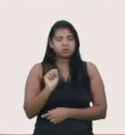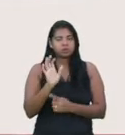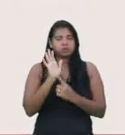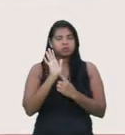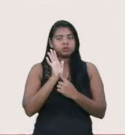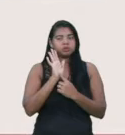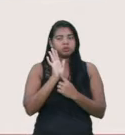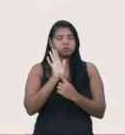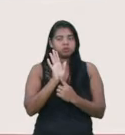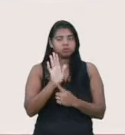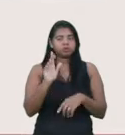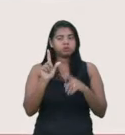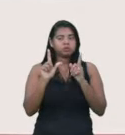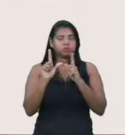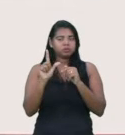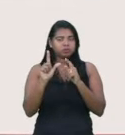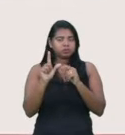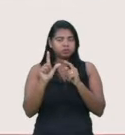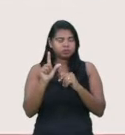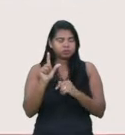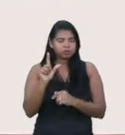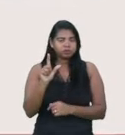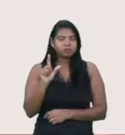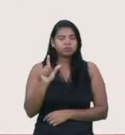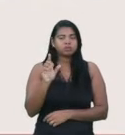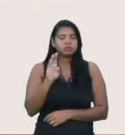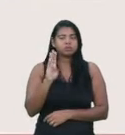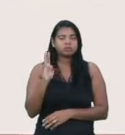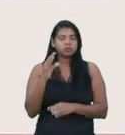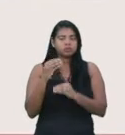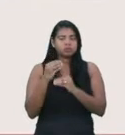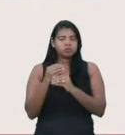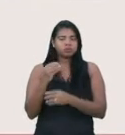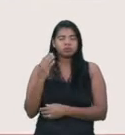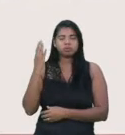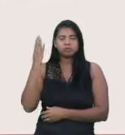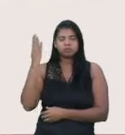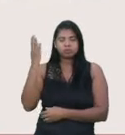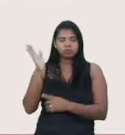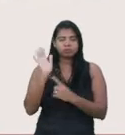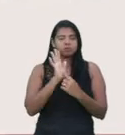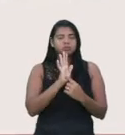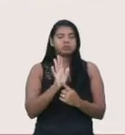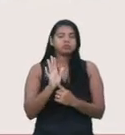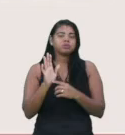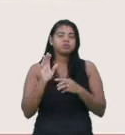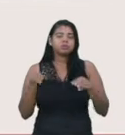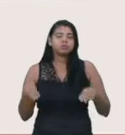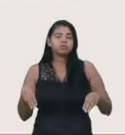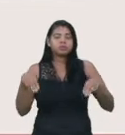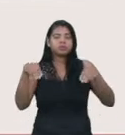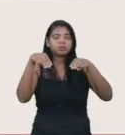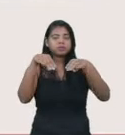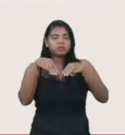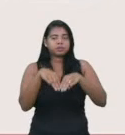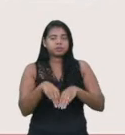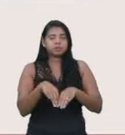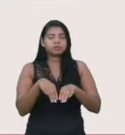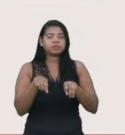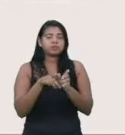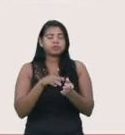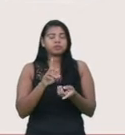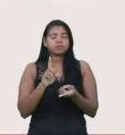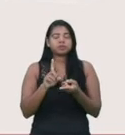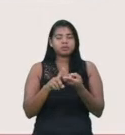uma letra B, tá? Ou seja, sempre que você vê um Bzão, esse Bzão está representando o campo magnético, e a unidade de medida desse